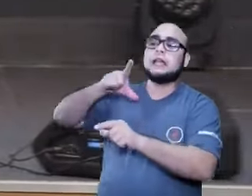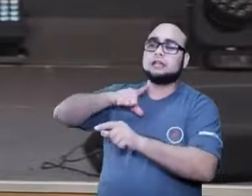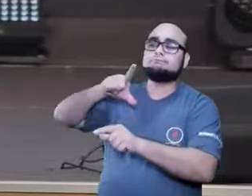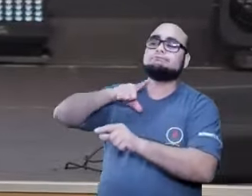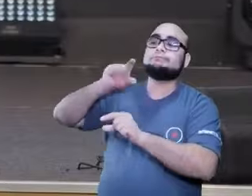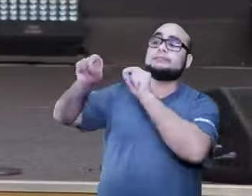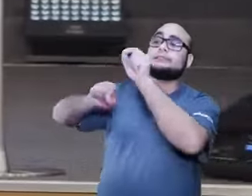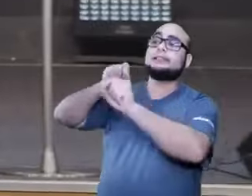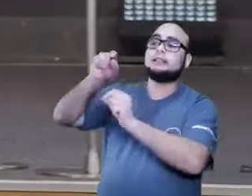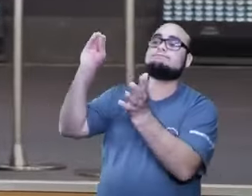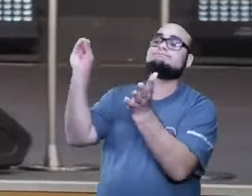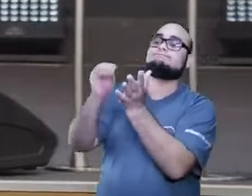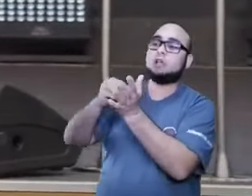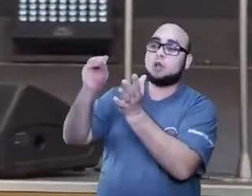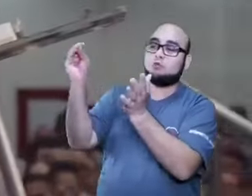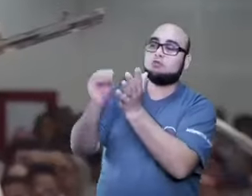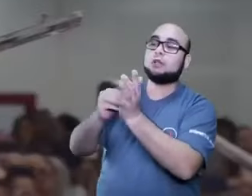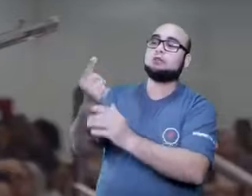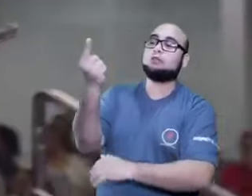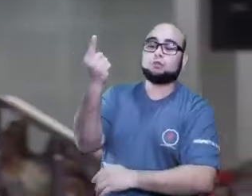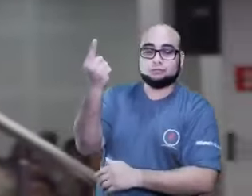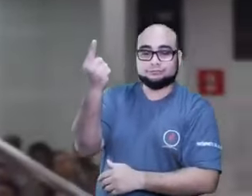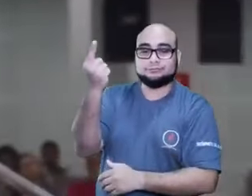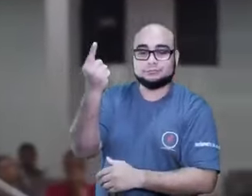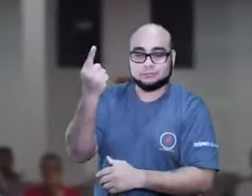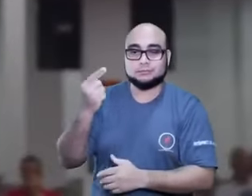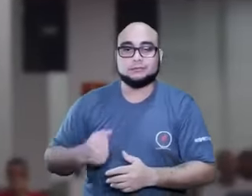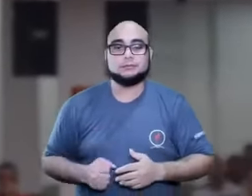e falta.